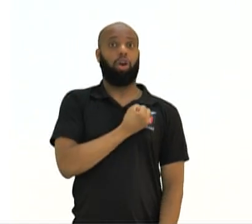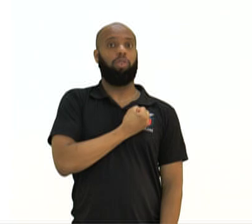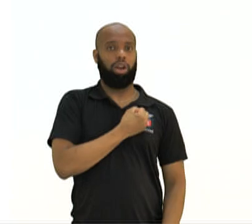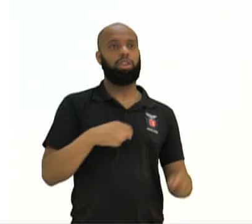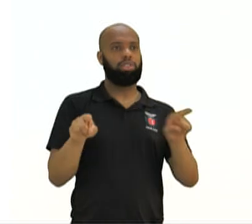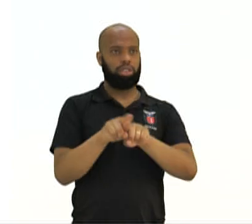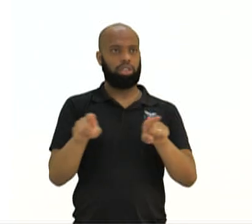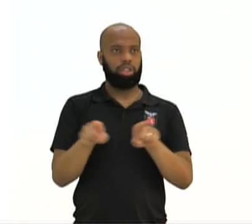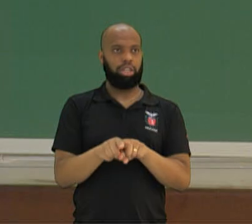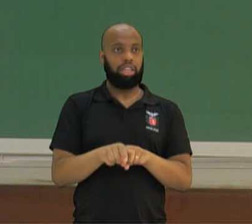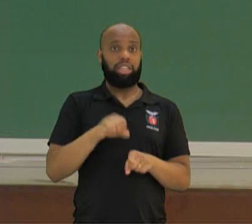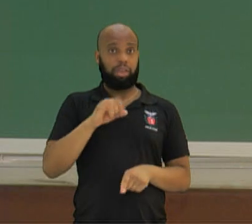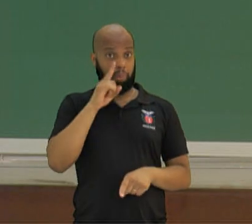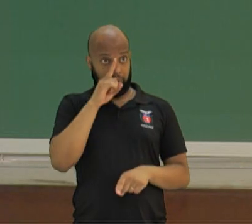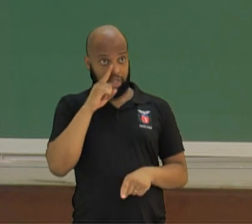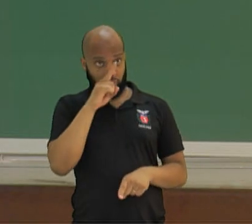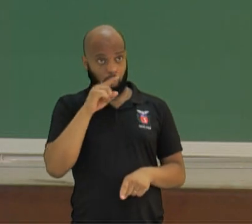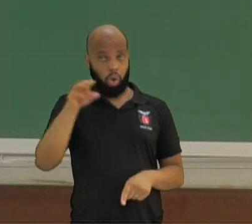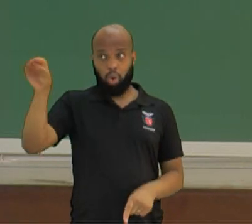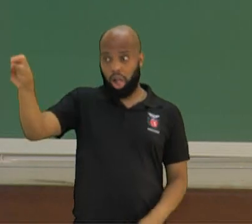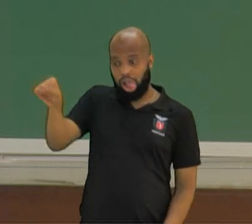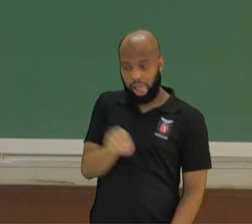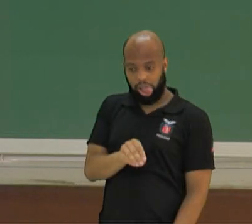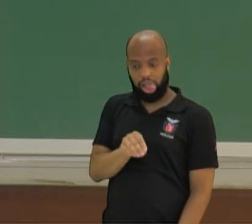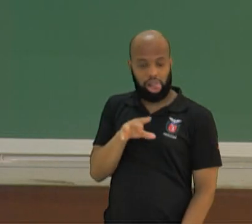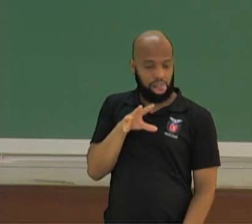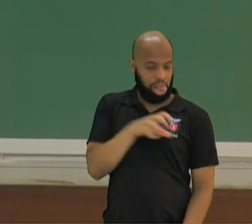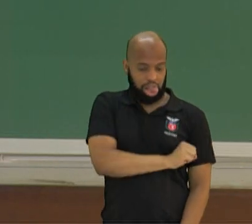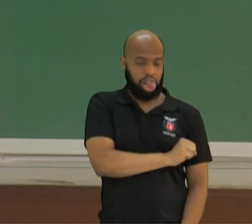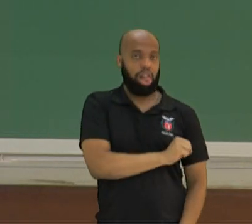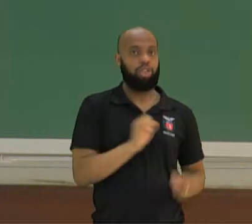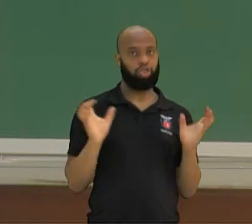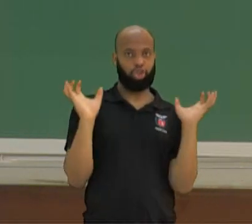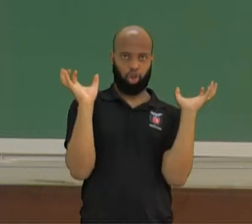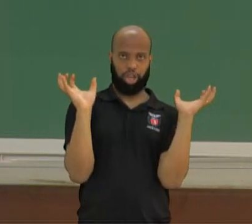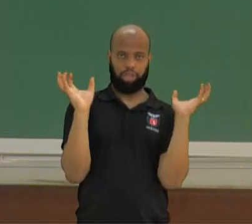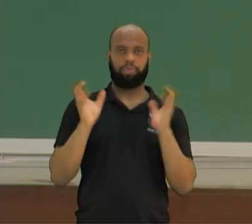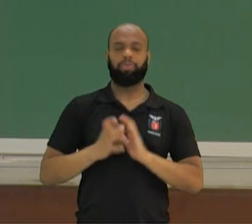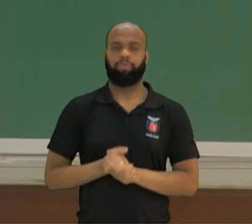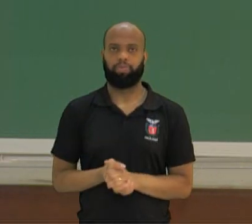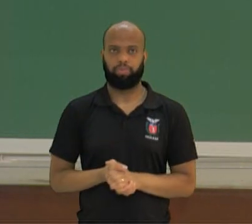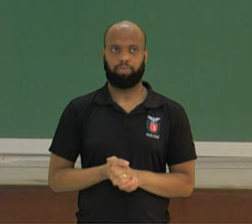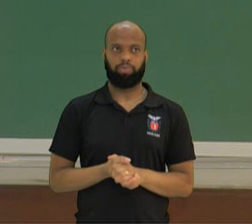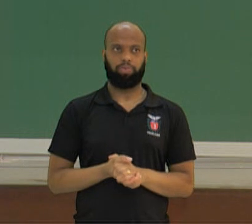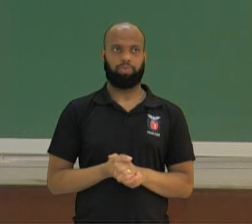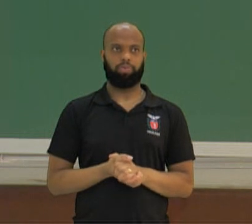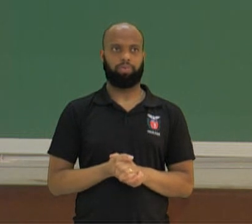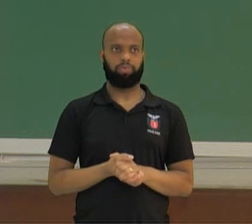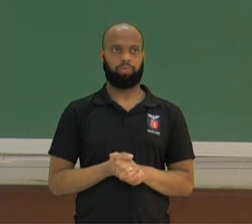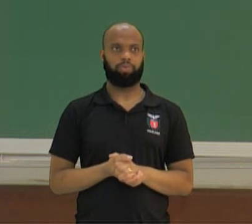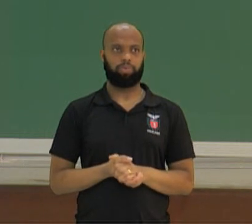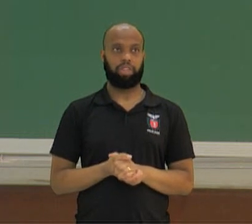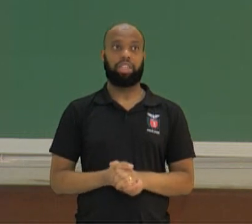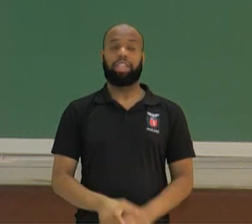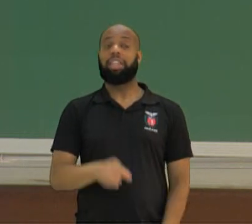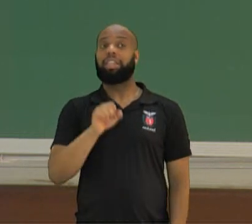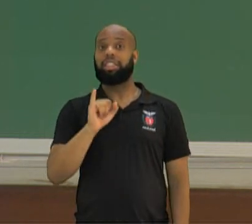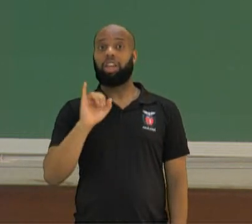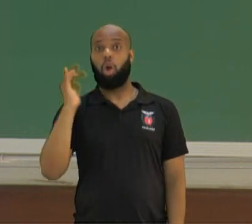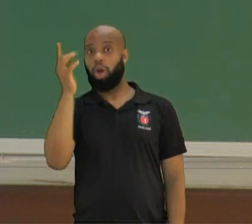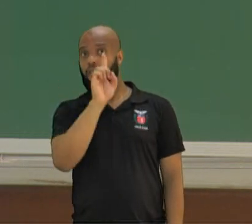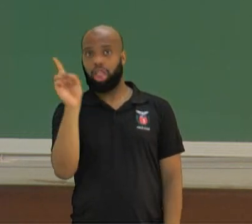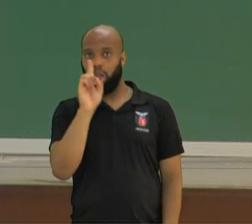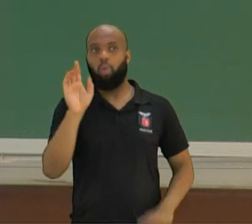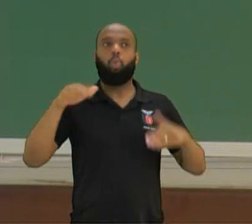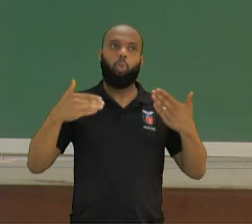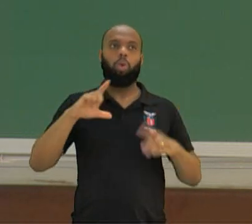capturar a peça que está ameaçando, ou seja, capturar, nesse caso, a torre que está ameaçando o rei. Caso isso não seja